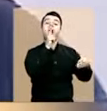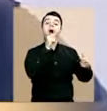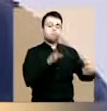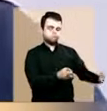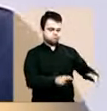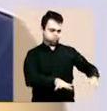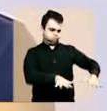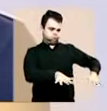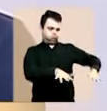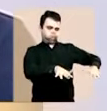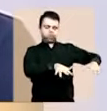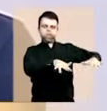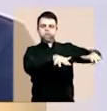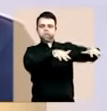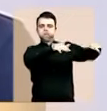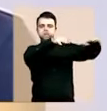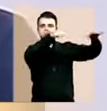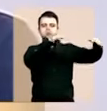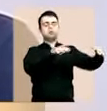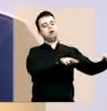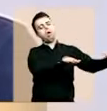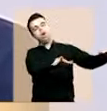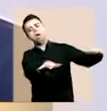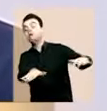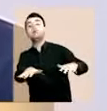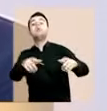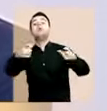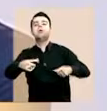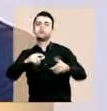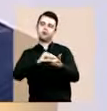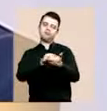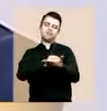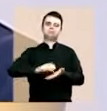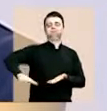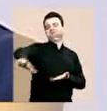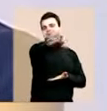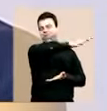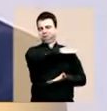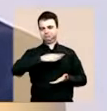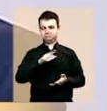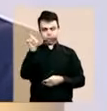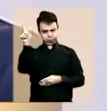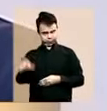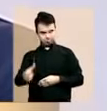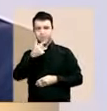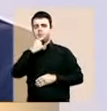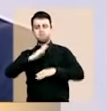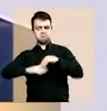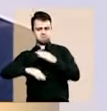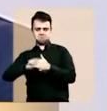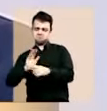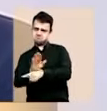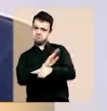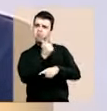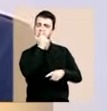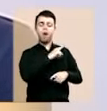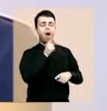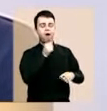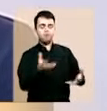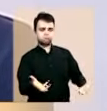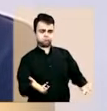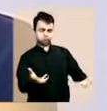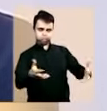lugar, tirava do outro, botava no sistema de Nova York. Então, sem fazer obra nenhuma, né? Ele conseguiu aumentar o fluxo de